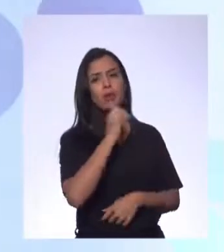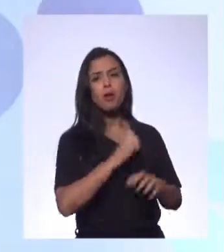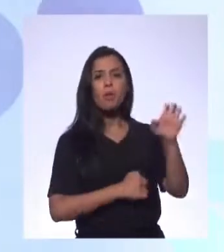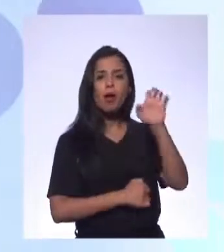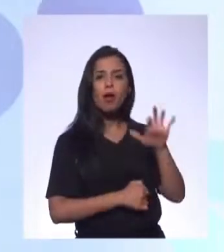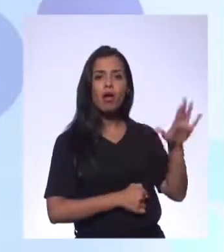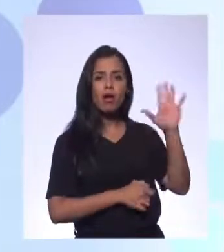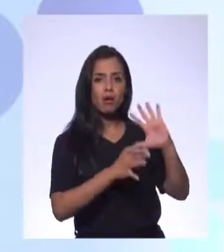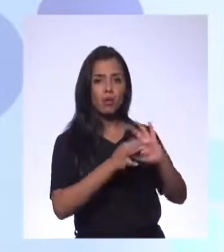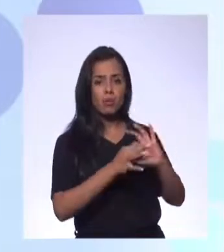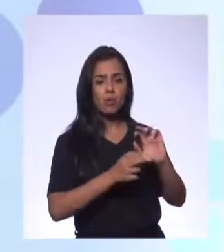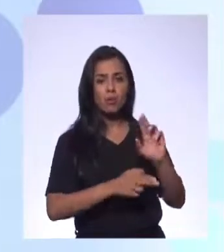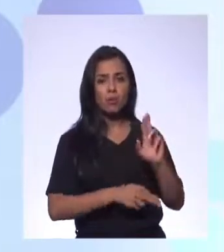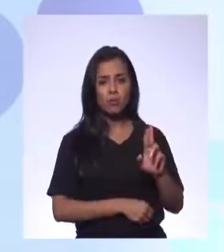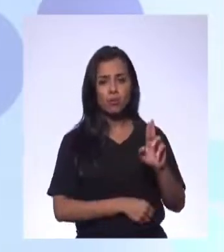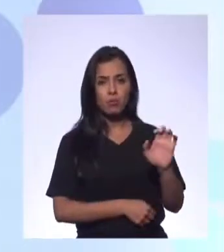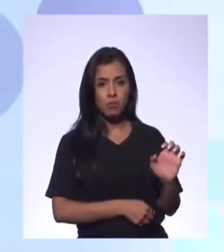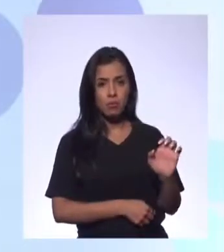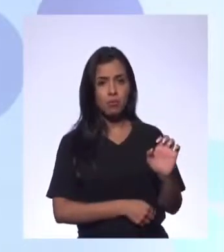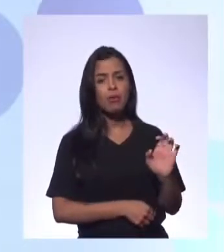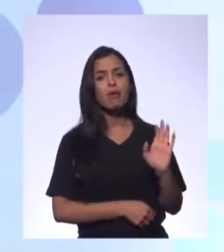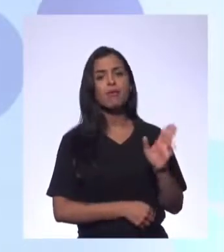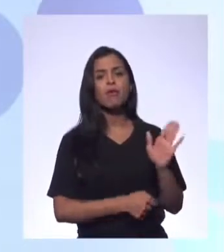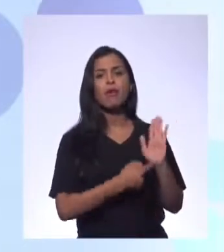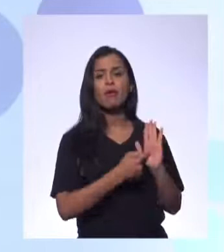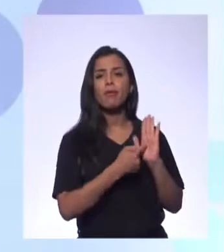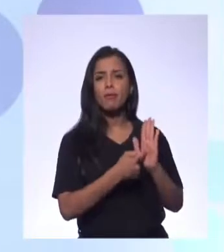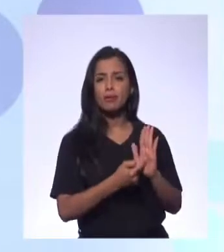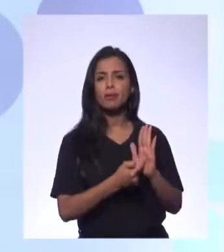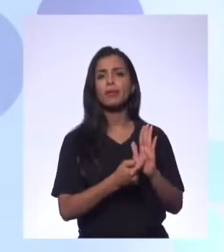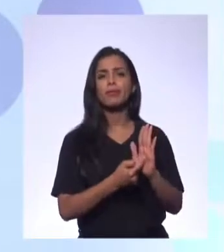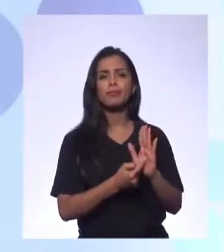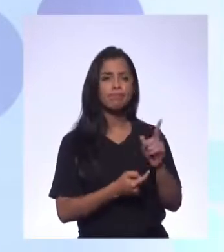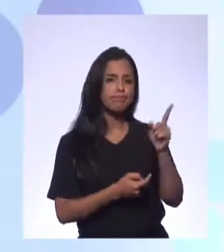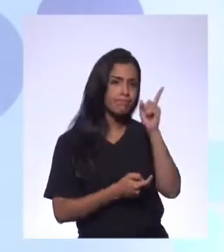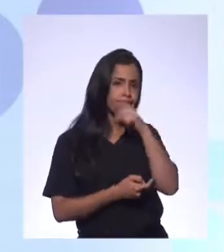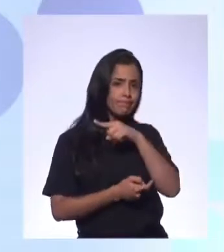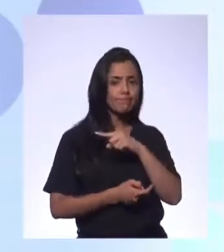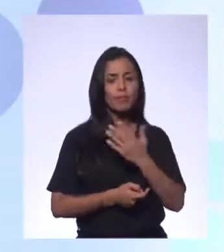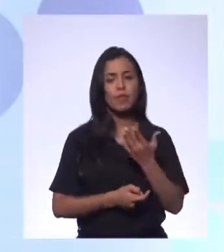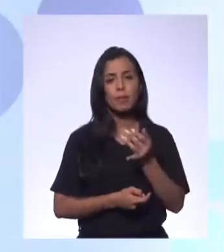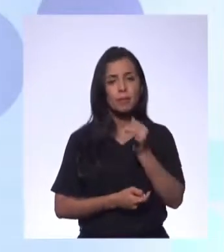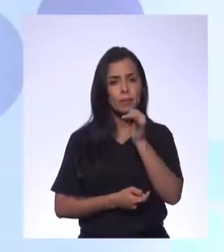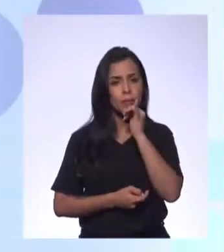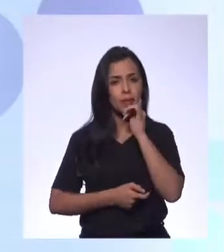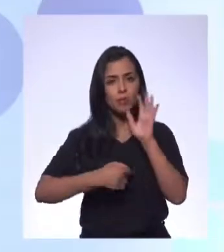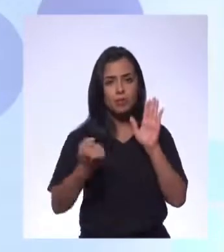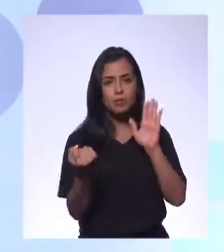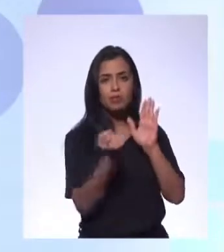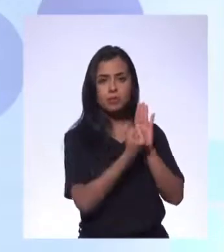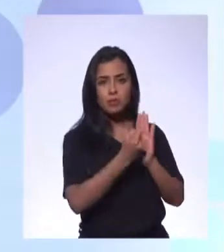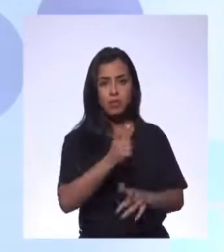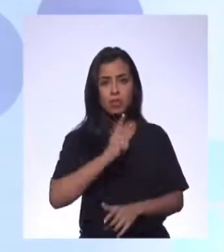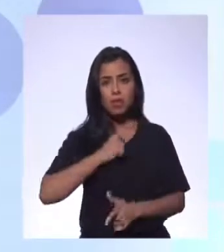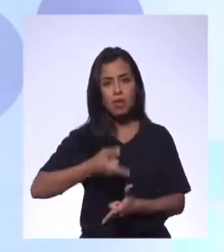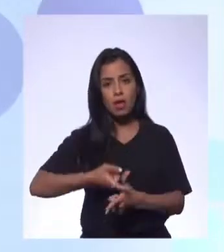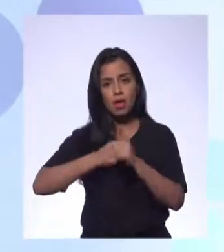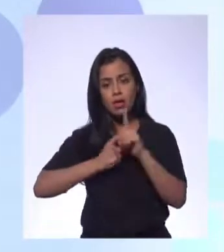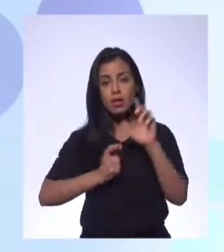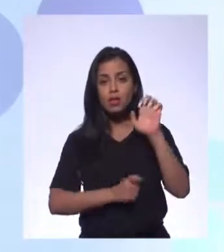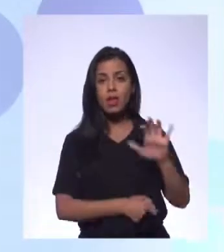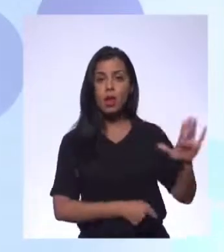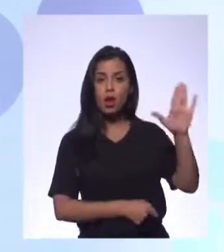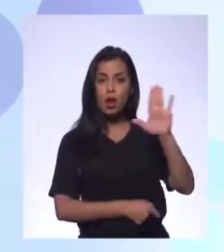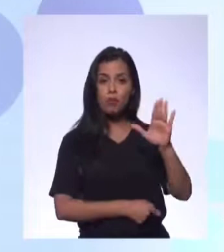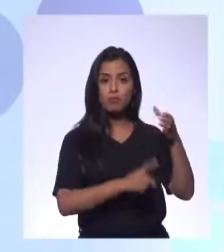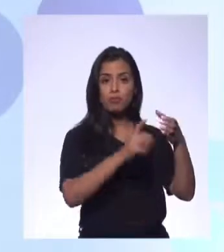Europeia, que se apresentou um pouco deficitária em algumas questões, né? Um dos símbolos dessa crise da União Europeia foi a